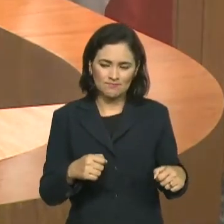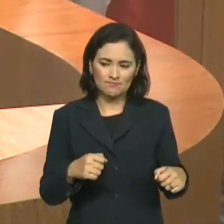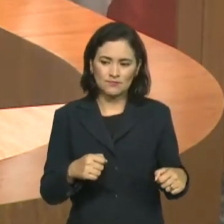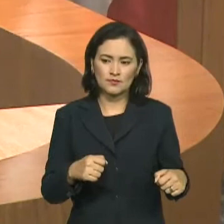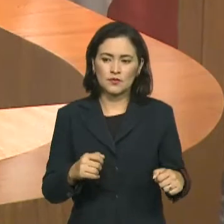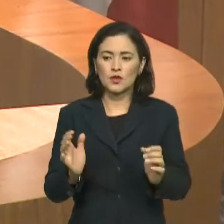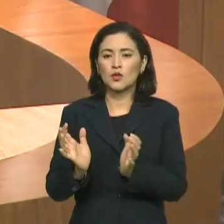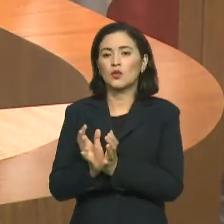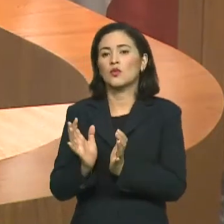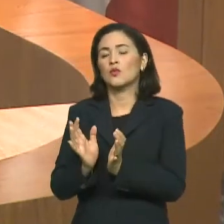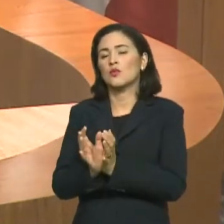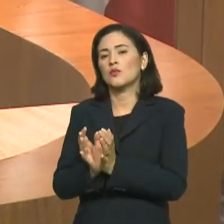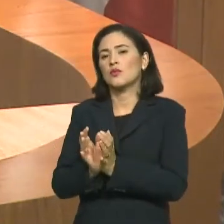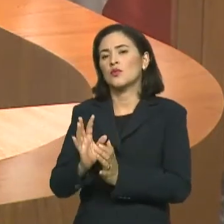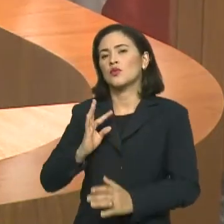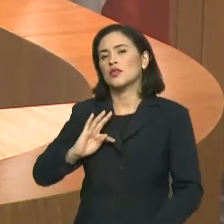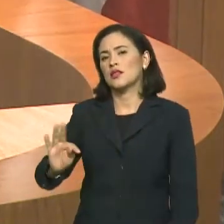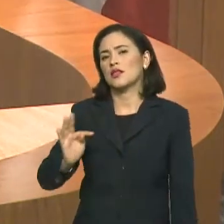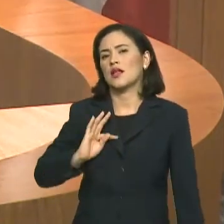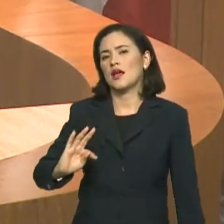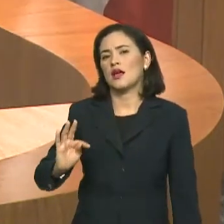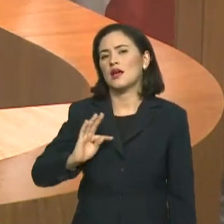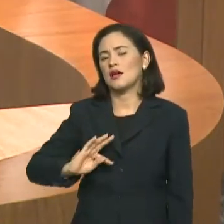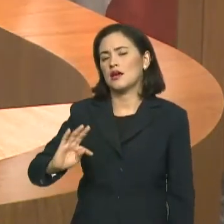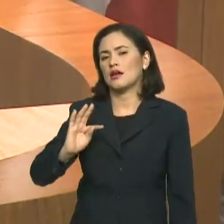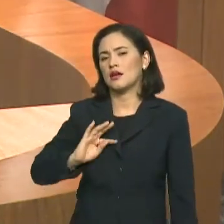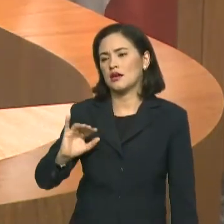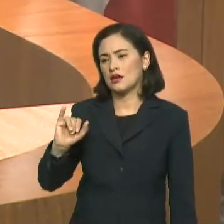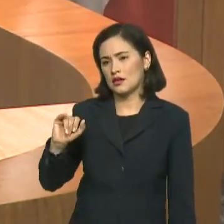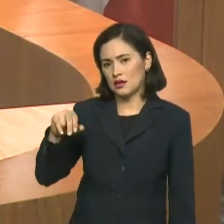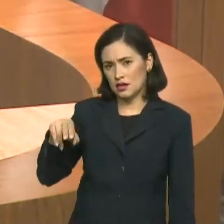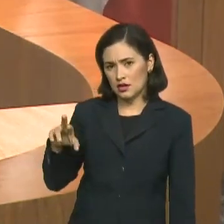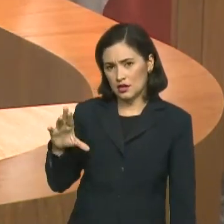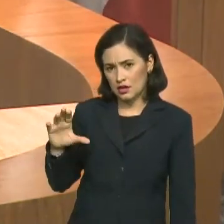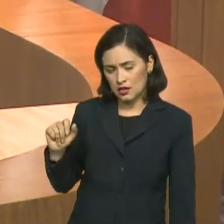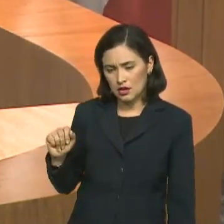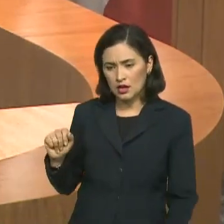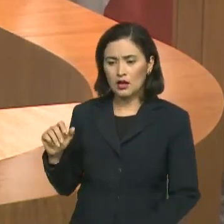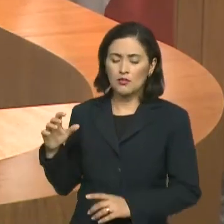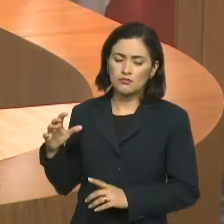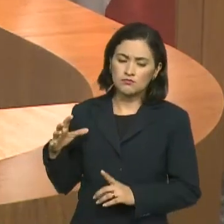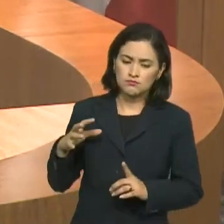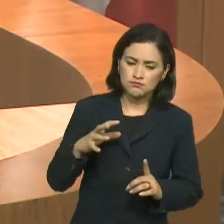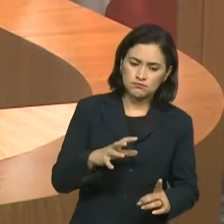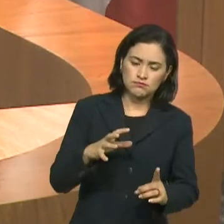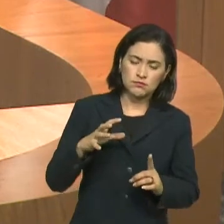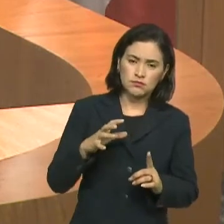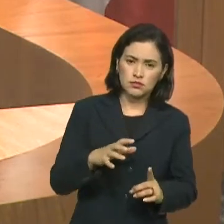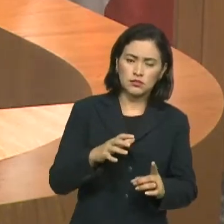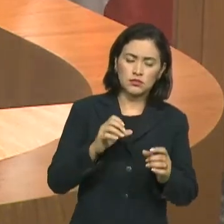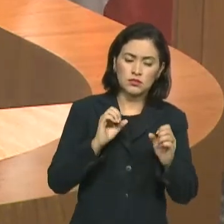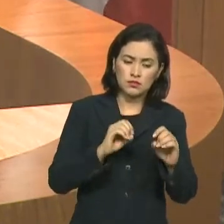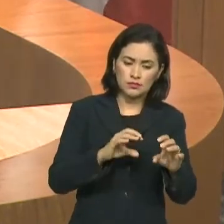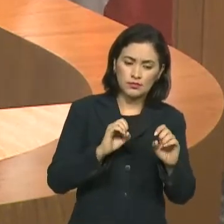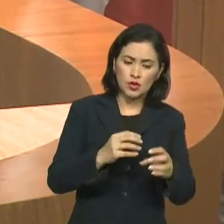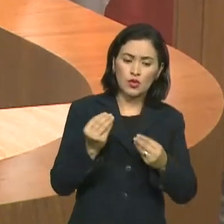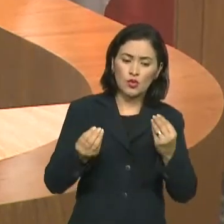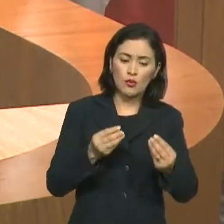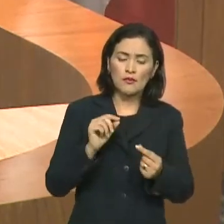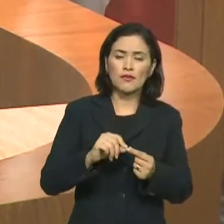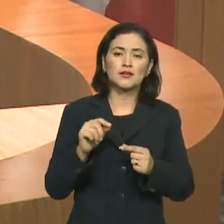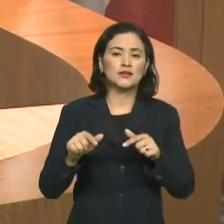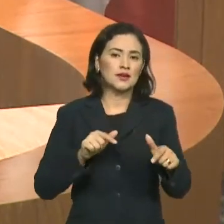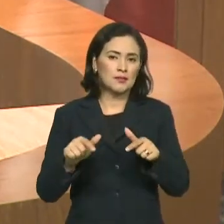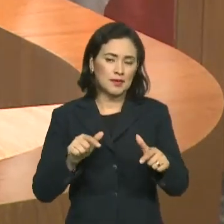da equipe técnica do INCRA para orientar e selecionar como esse trabalho deva ser feito.